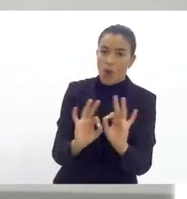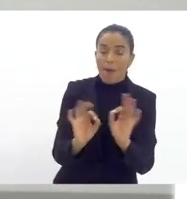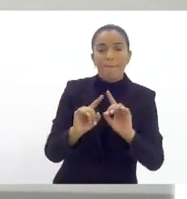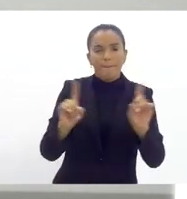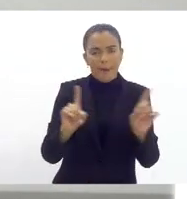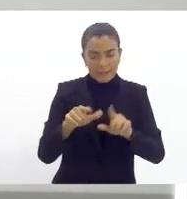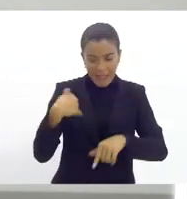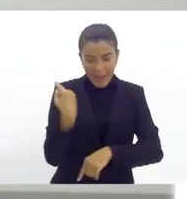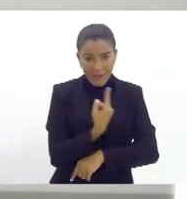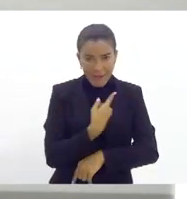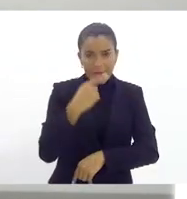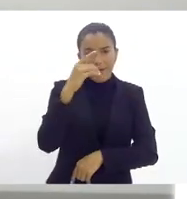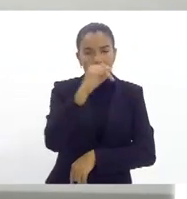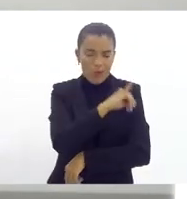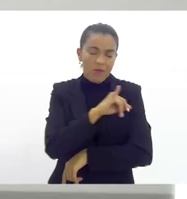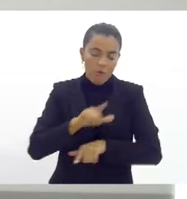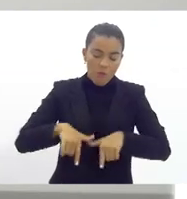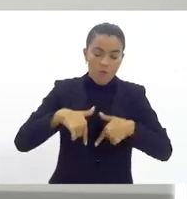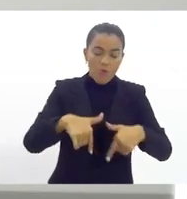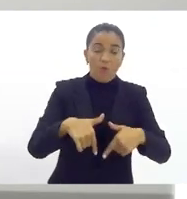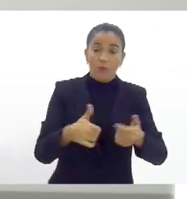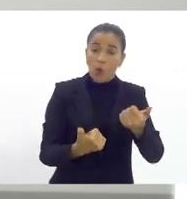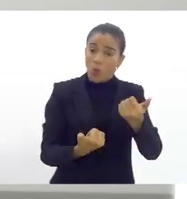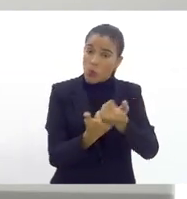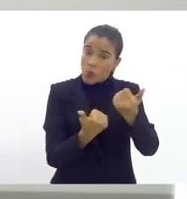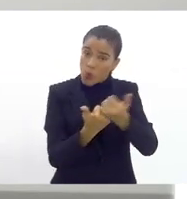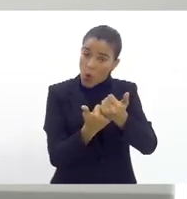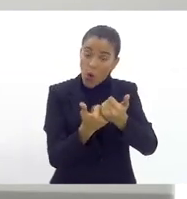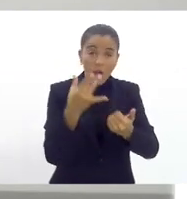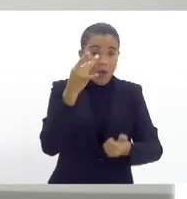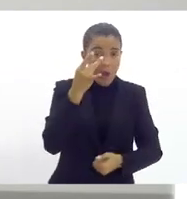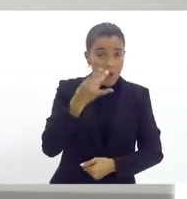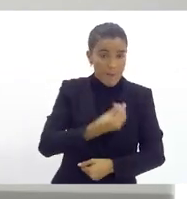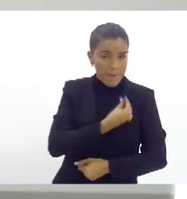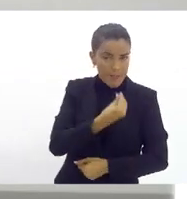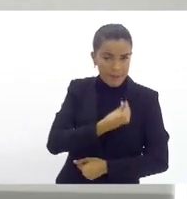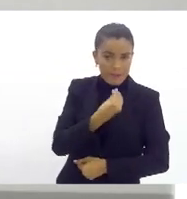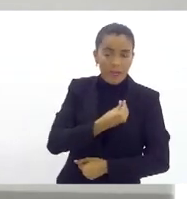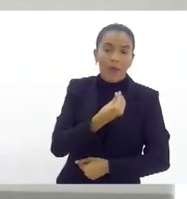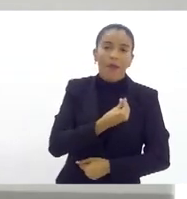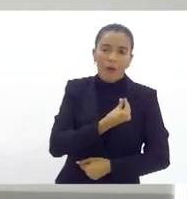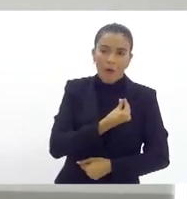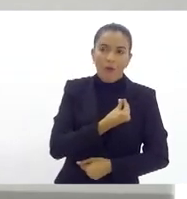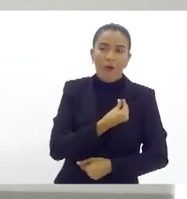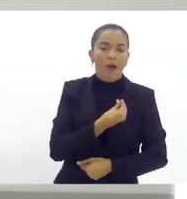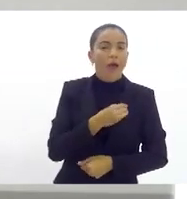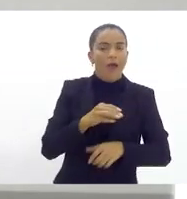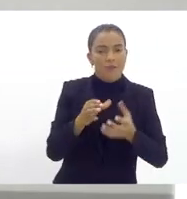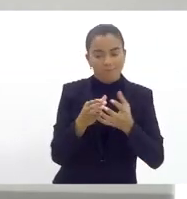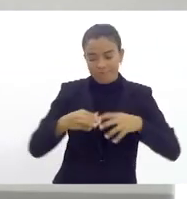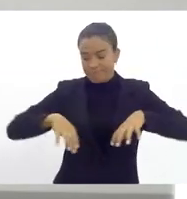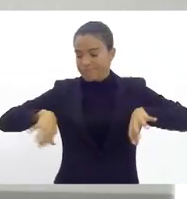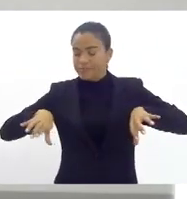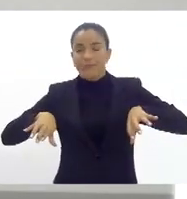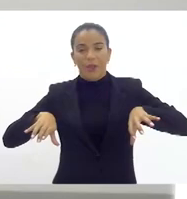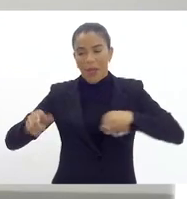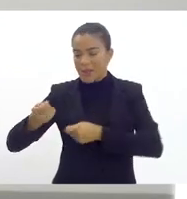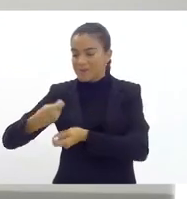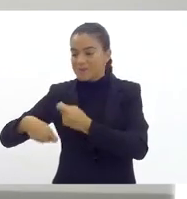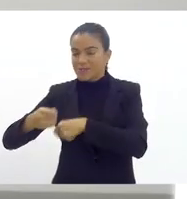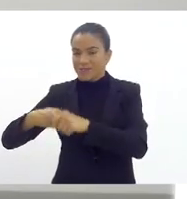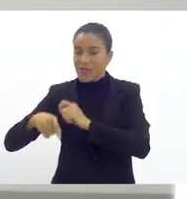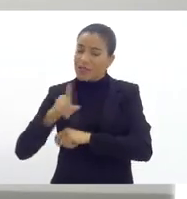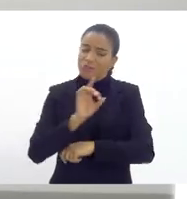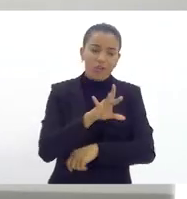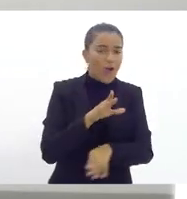a gente Tomou essa iniciativa e o tutor que é o presencial Jair foge da cadeia do docente que vai para o administrativo que é aquele